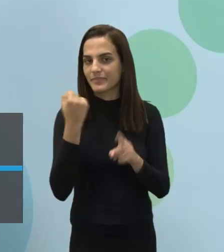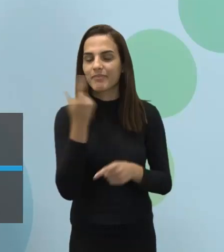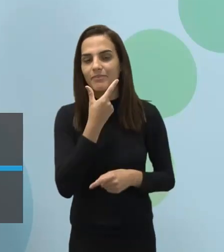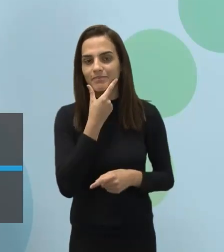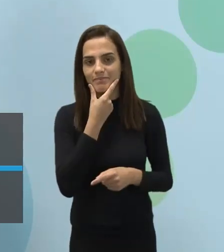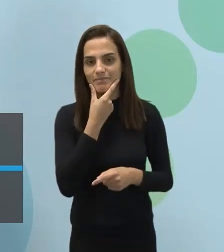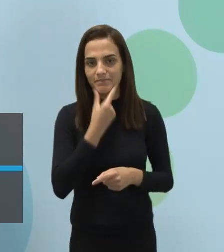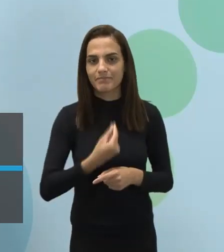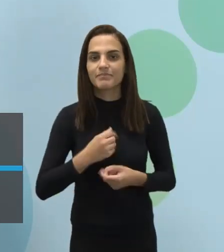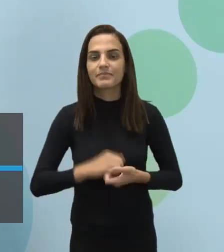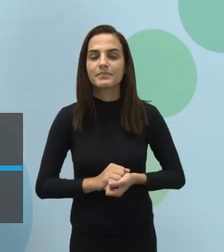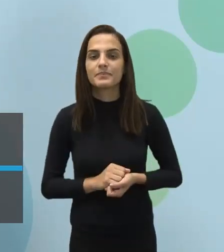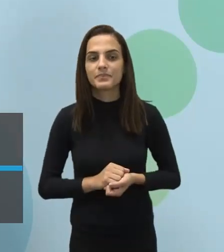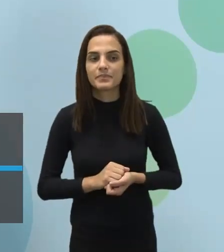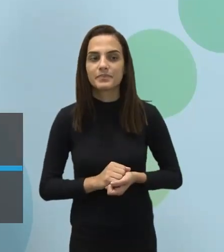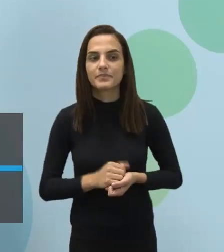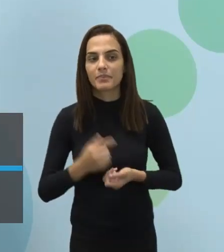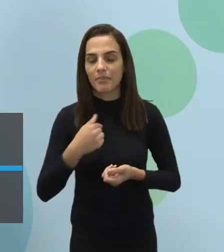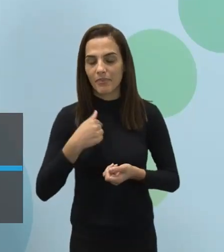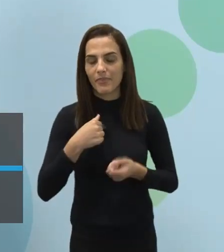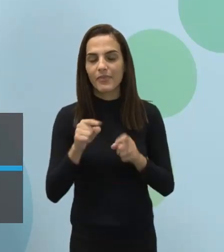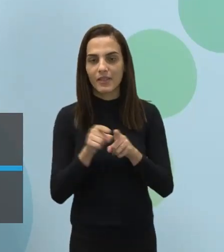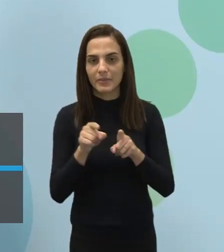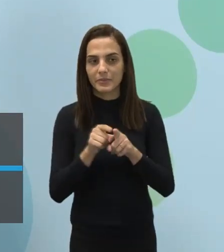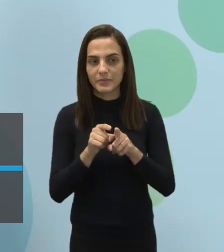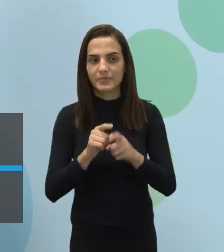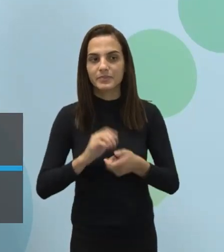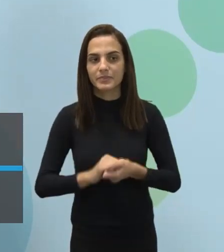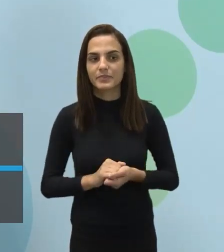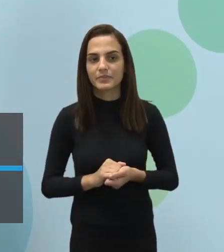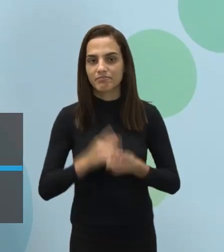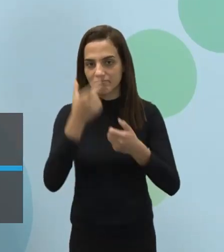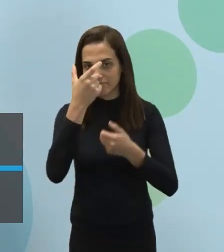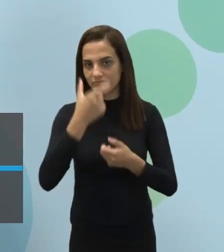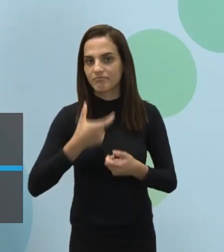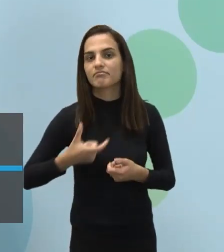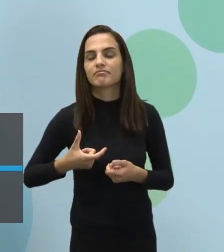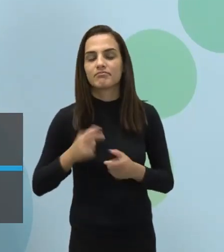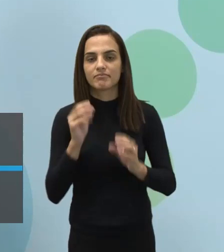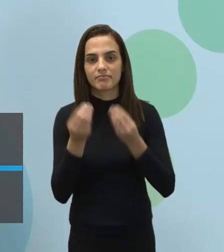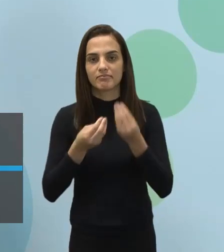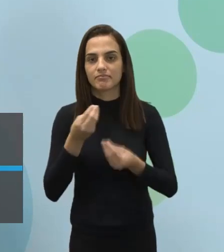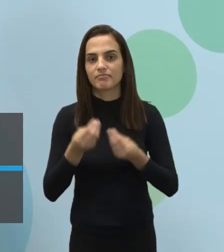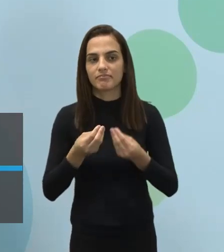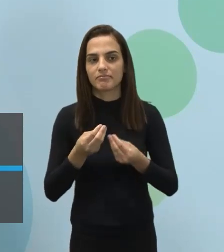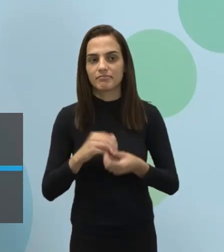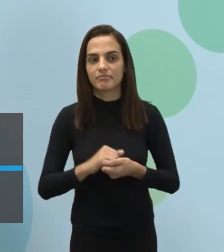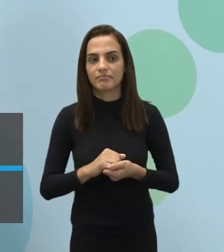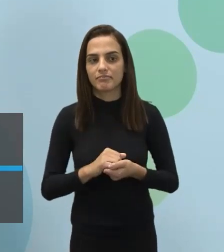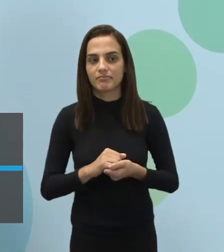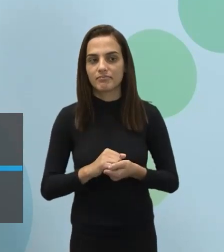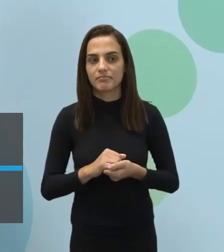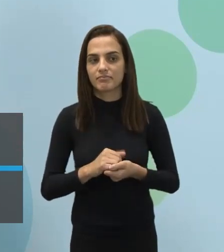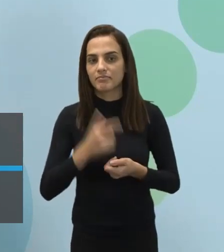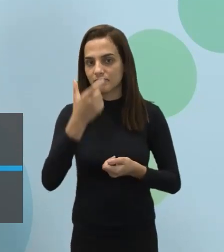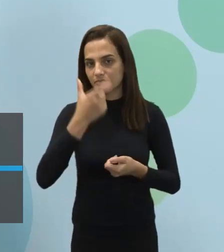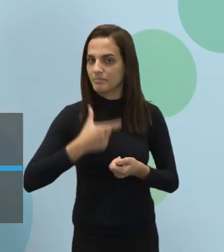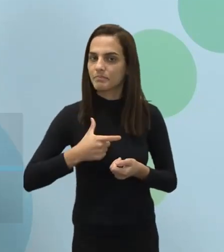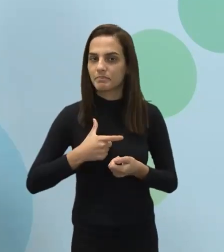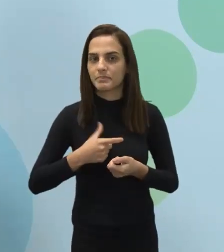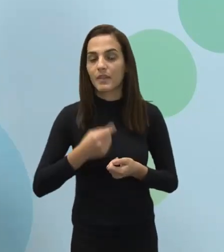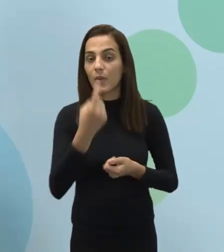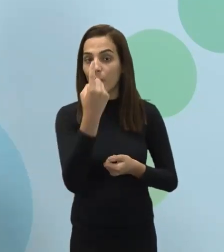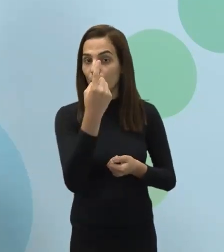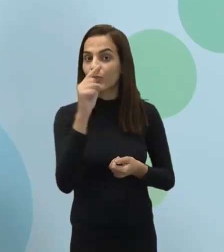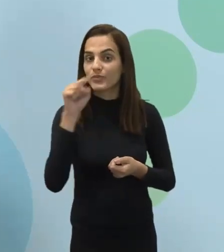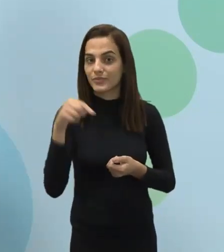masculino. Bom, enfim, estou também aqui fazendo minha autodescrição. Eu sou uma pessoa de